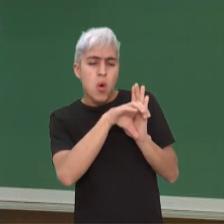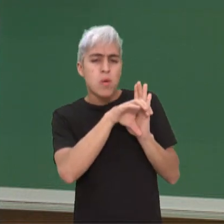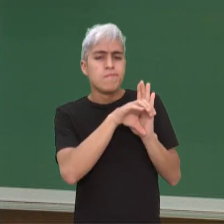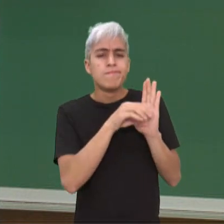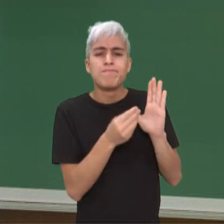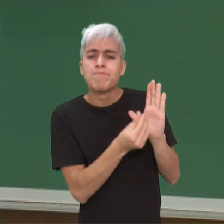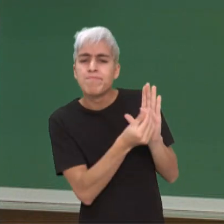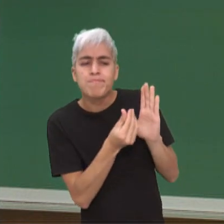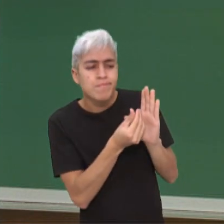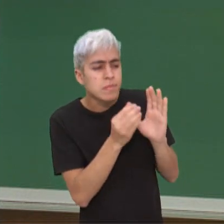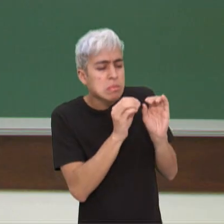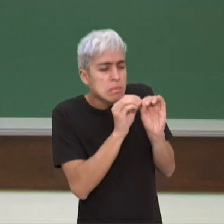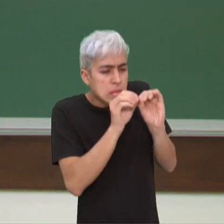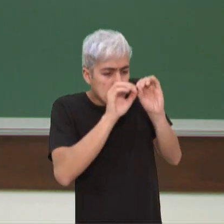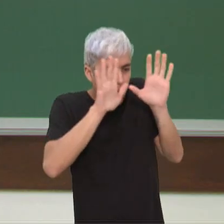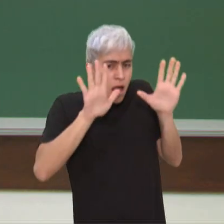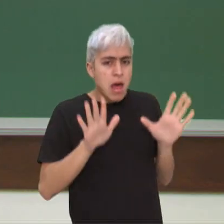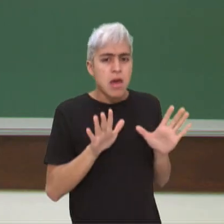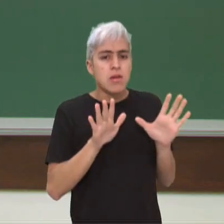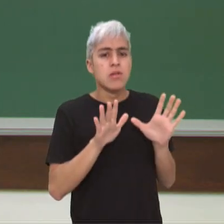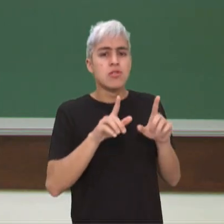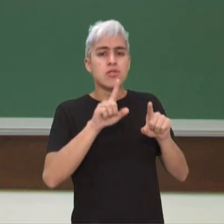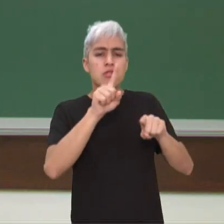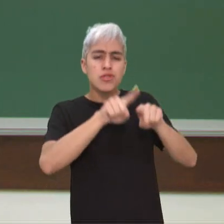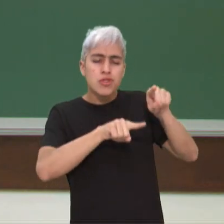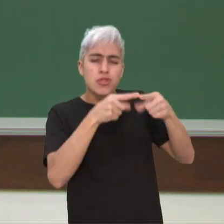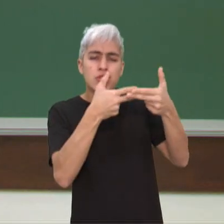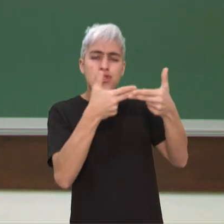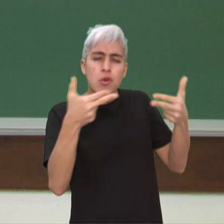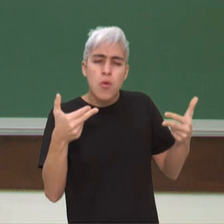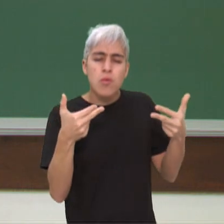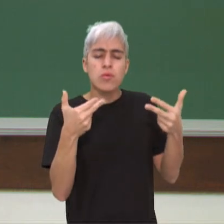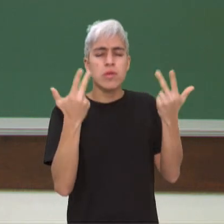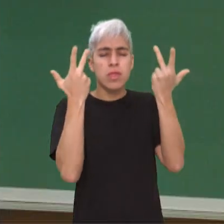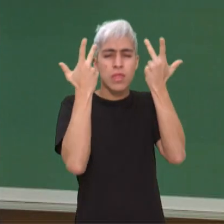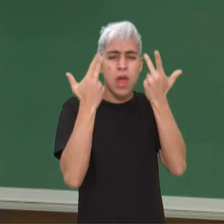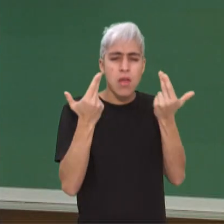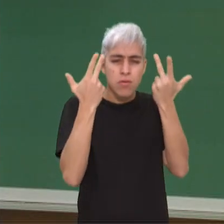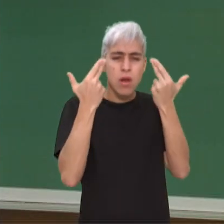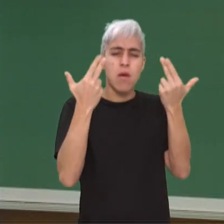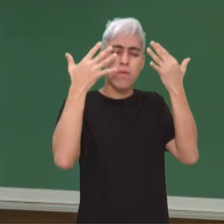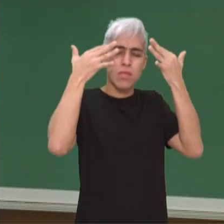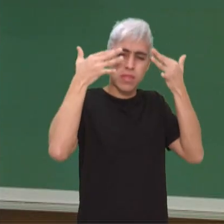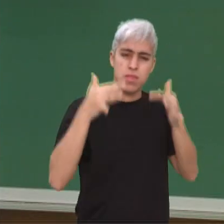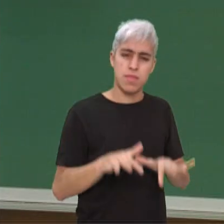a definição de recursos naturais?